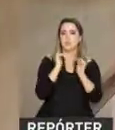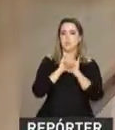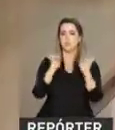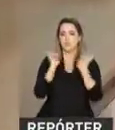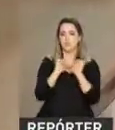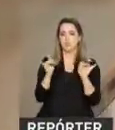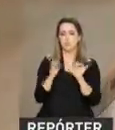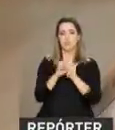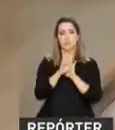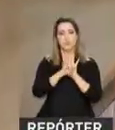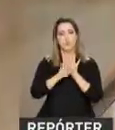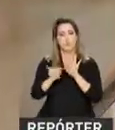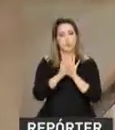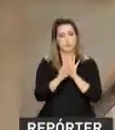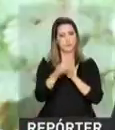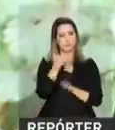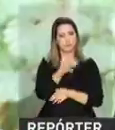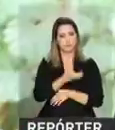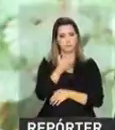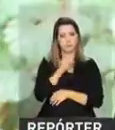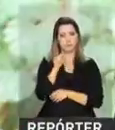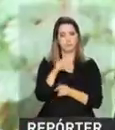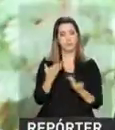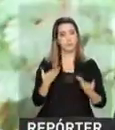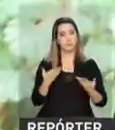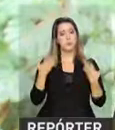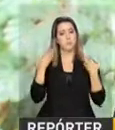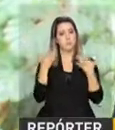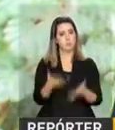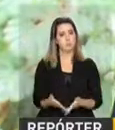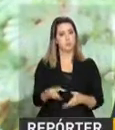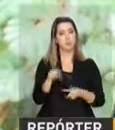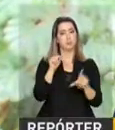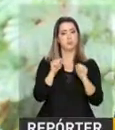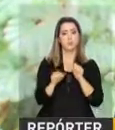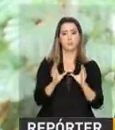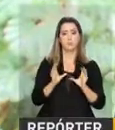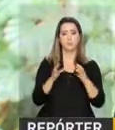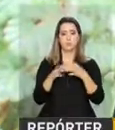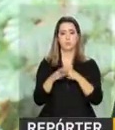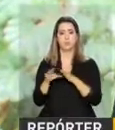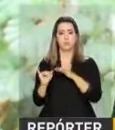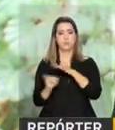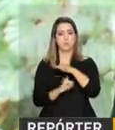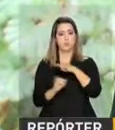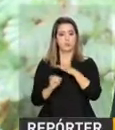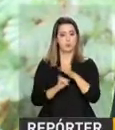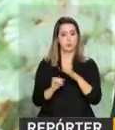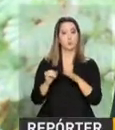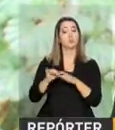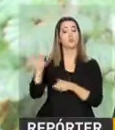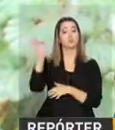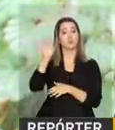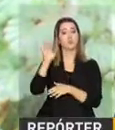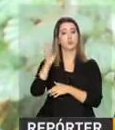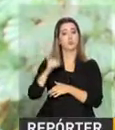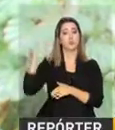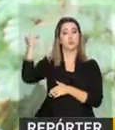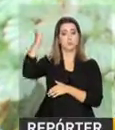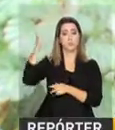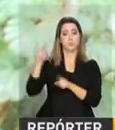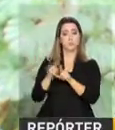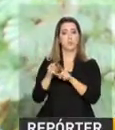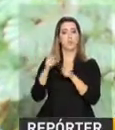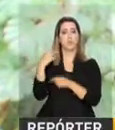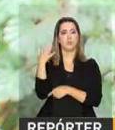divulgado em edital no mês de dezembro. Para participar da seleção, as instituições de ensino superior devem ter no